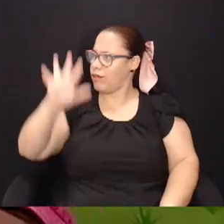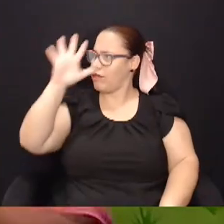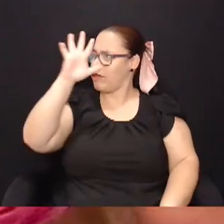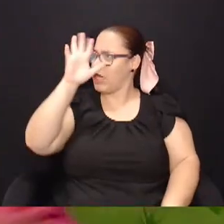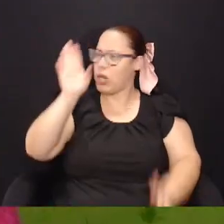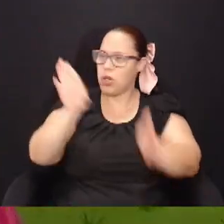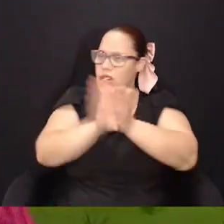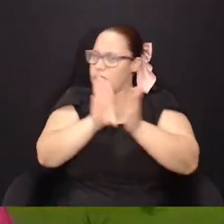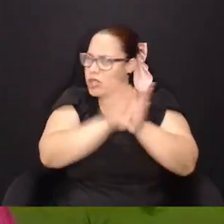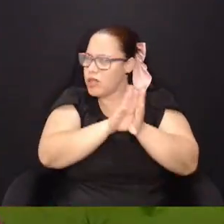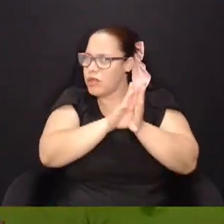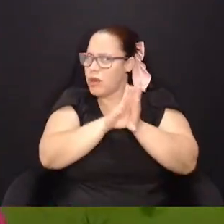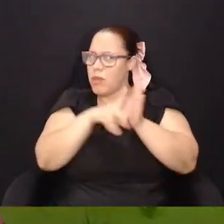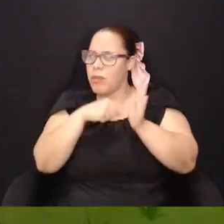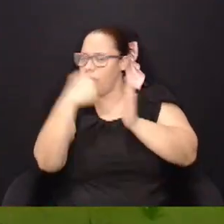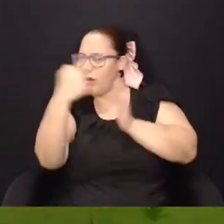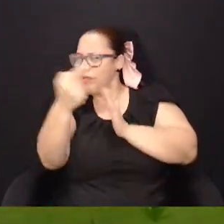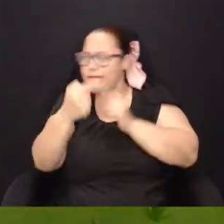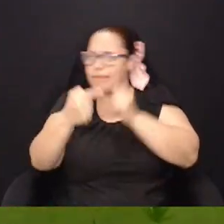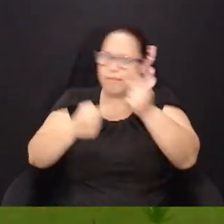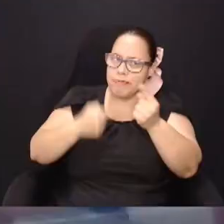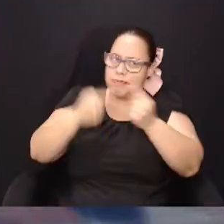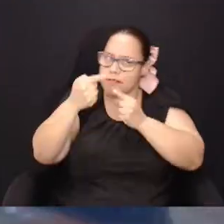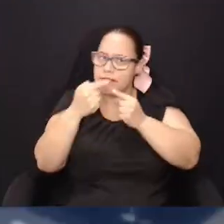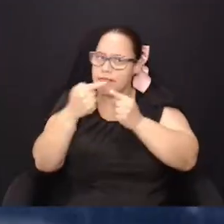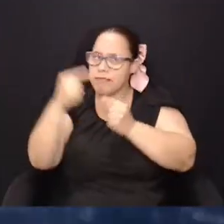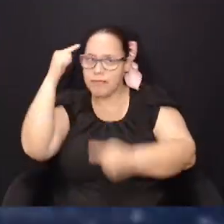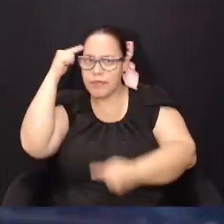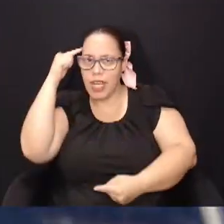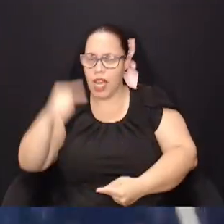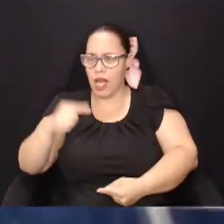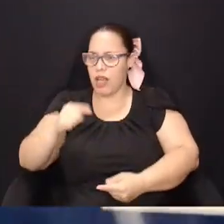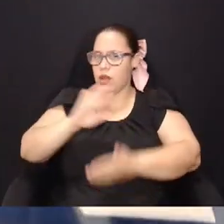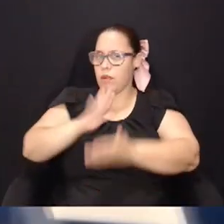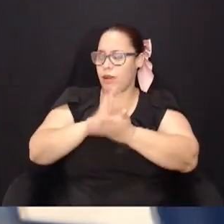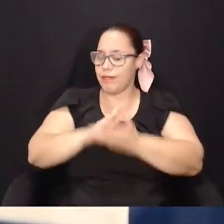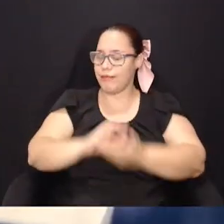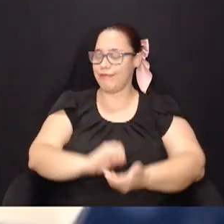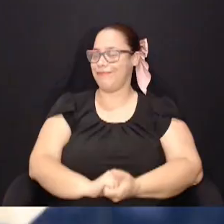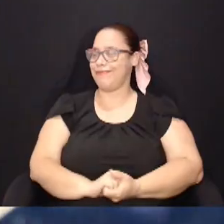para onde vai, para onde que a gente manda o samba.